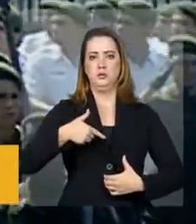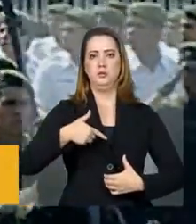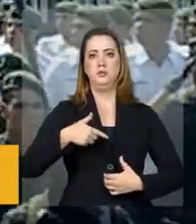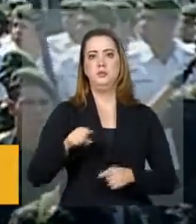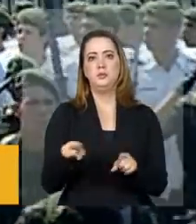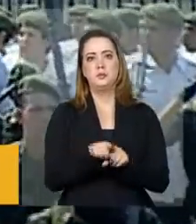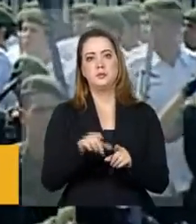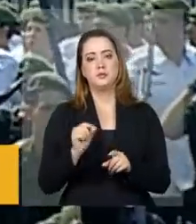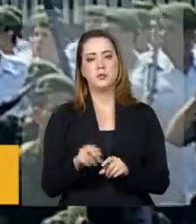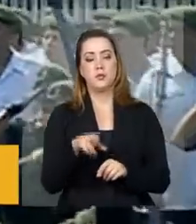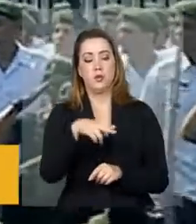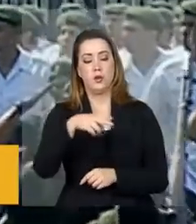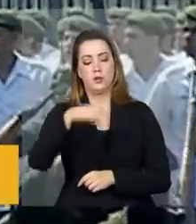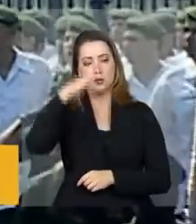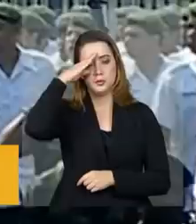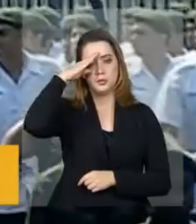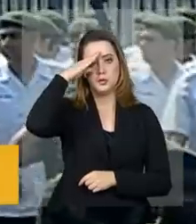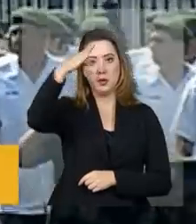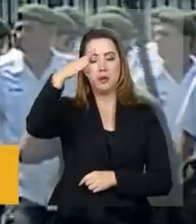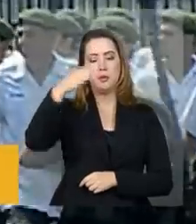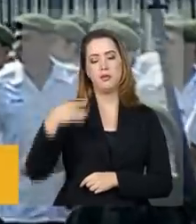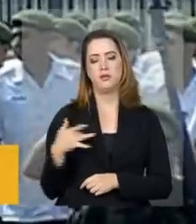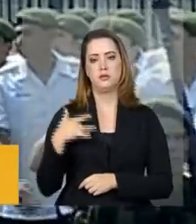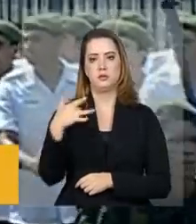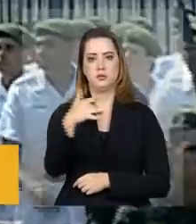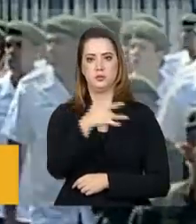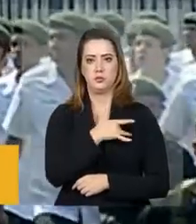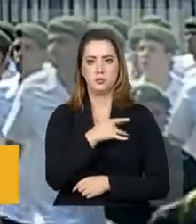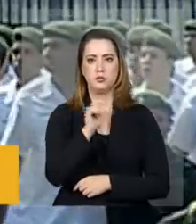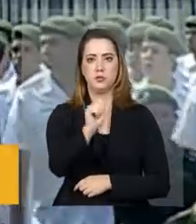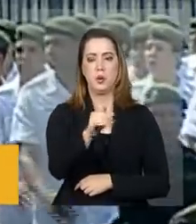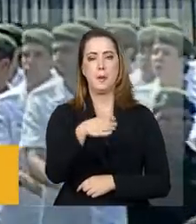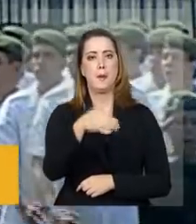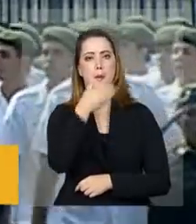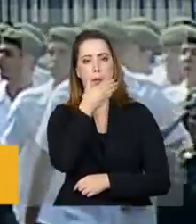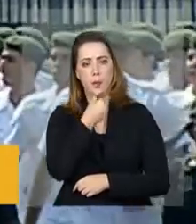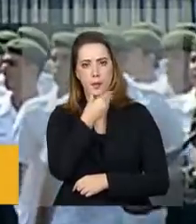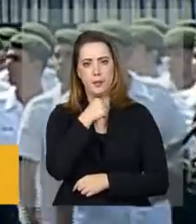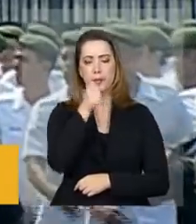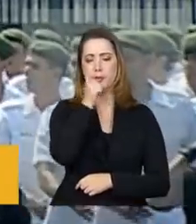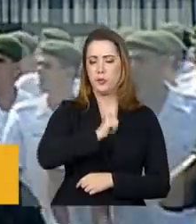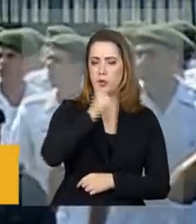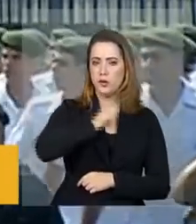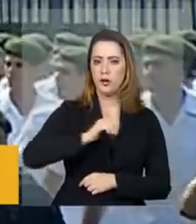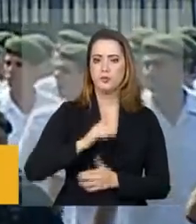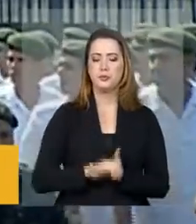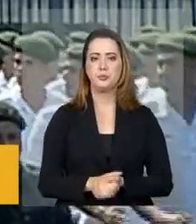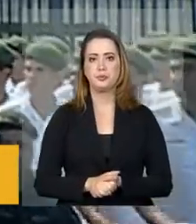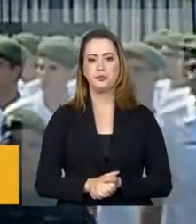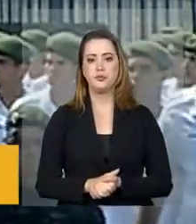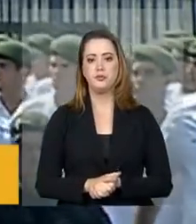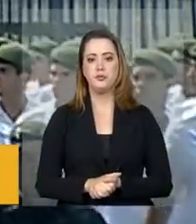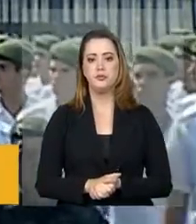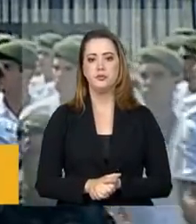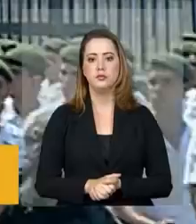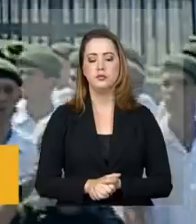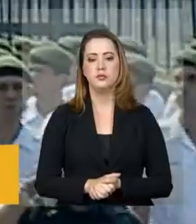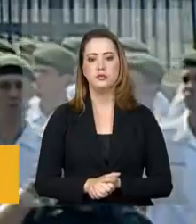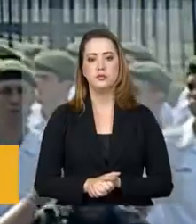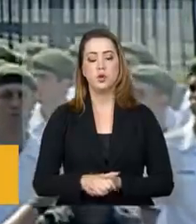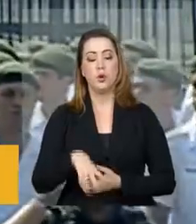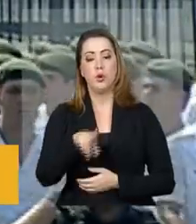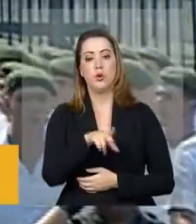de militares de saúde, masculino e feminino. Comandados pelo tenente-coronel Júlio César